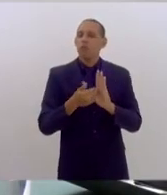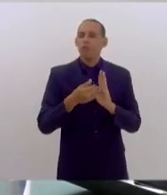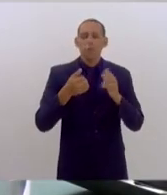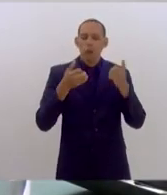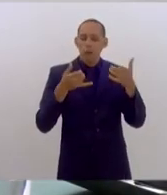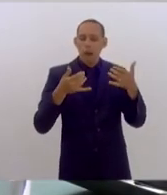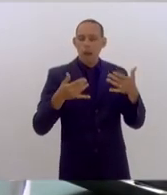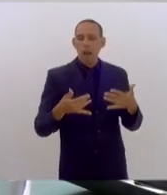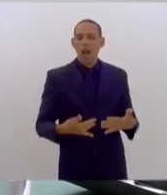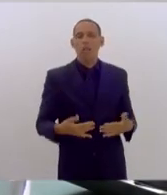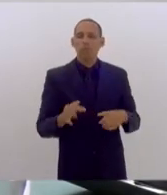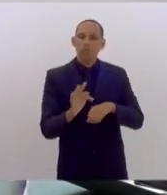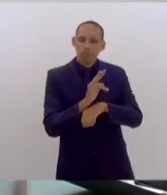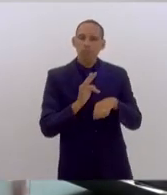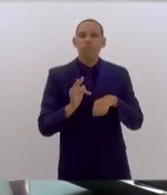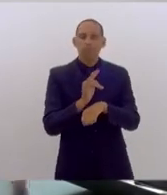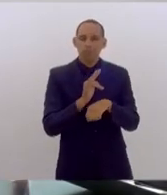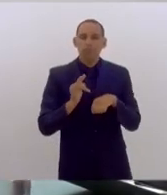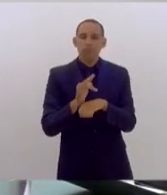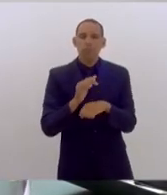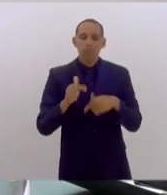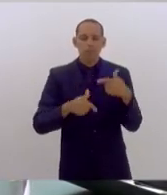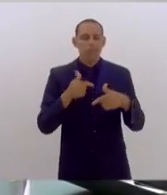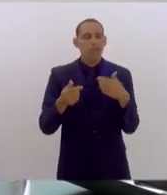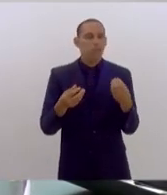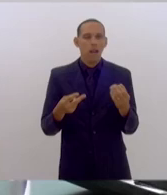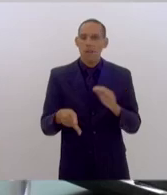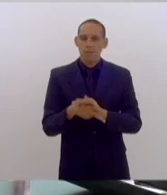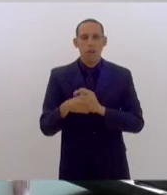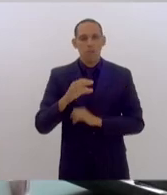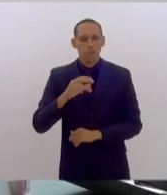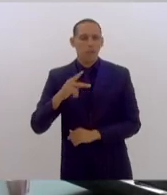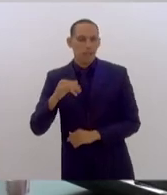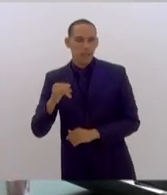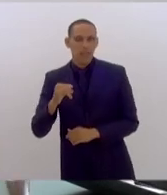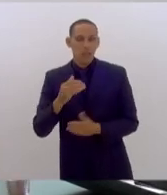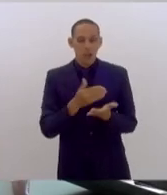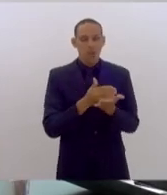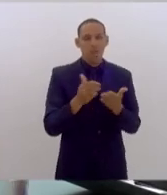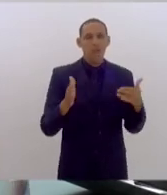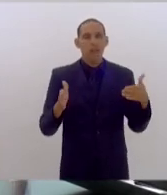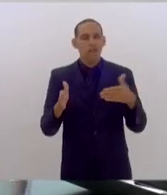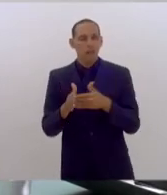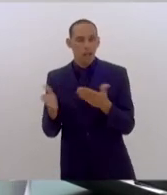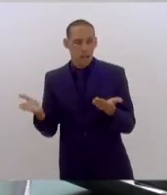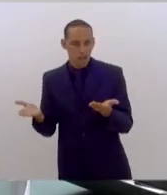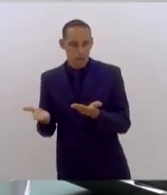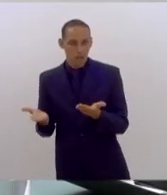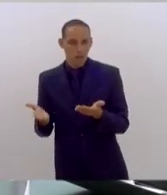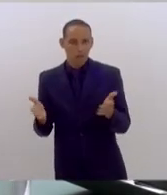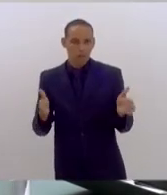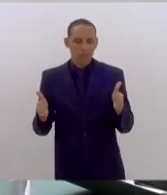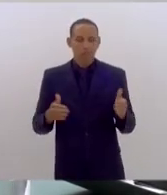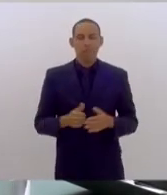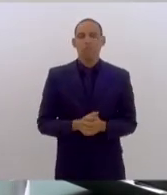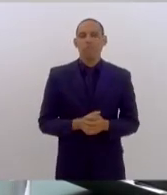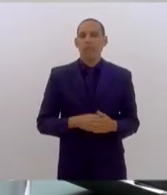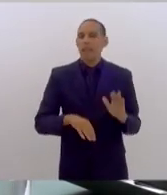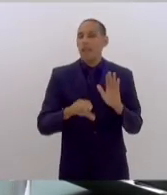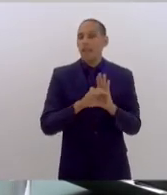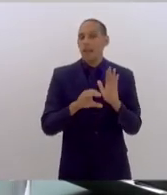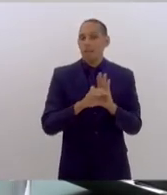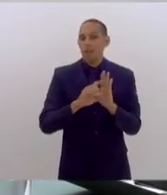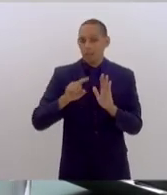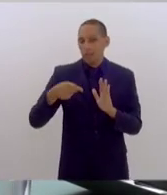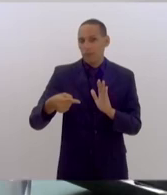formal é e como funcionou a CPI desde a sua instalação até o presente momento o capítulo